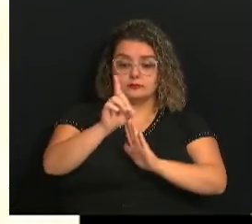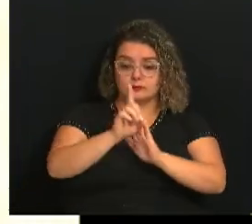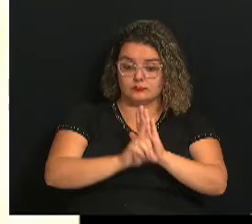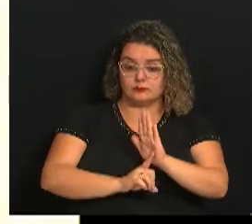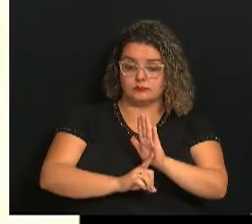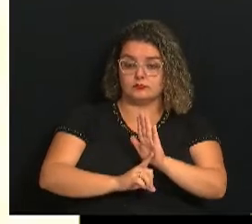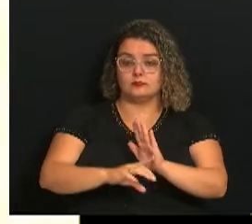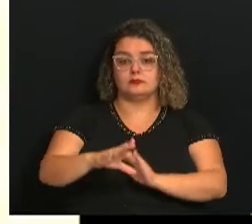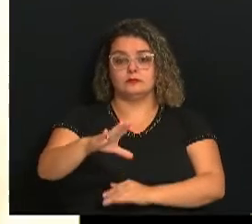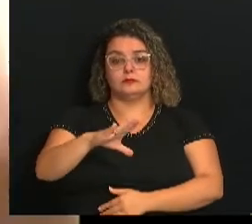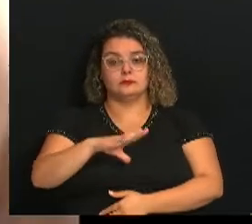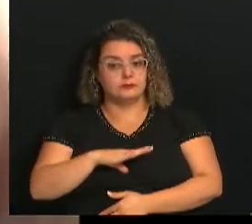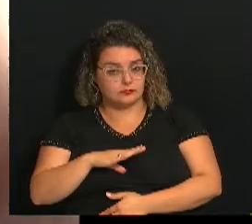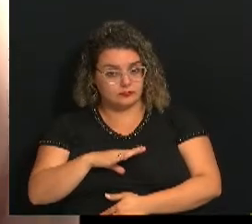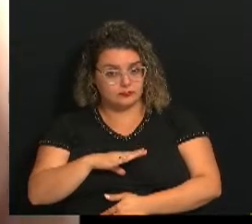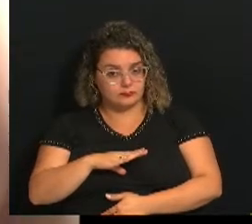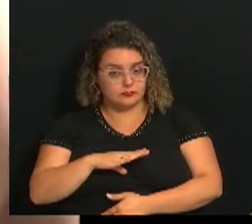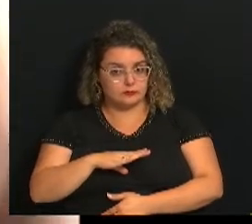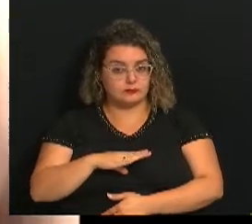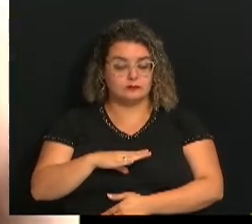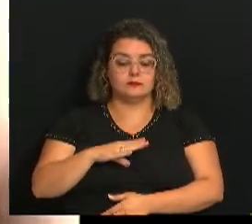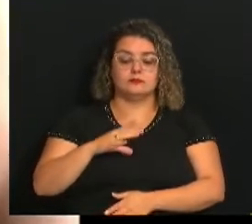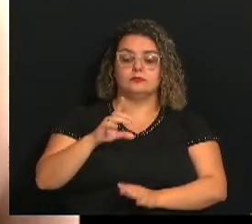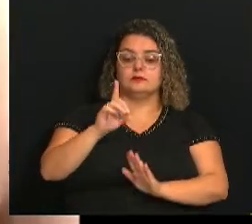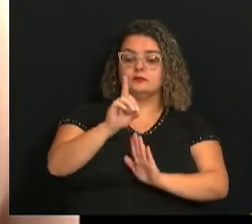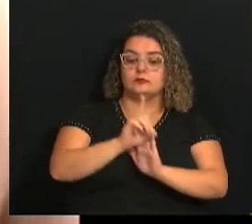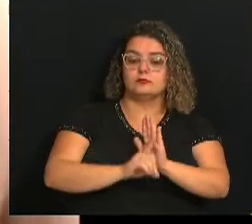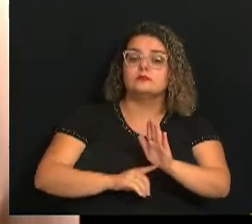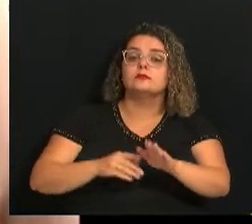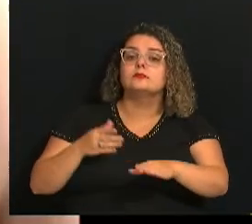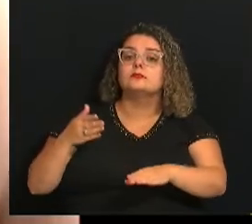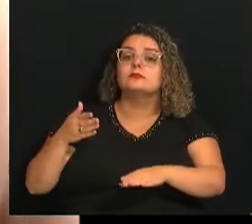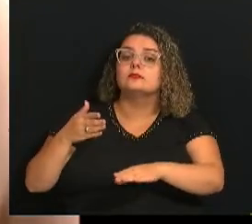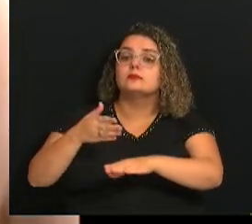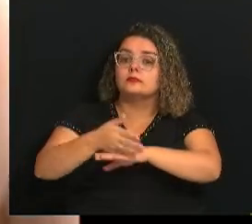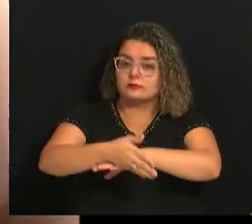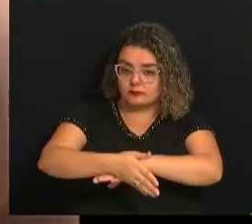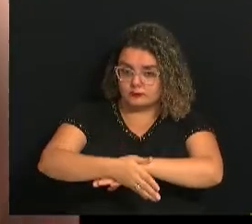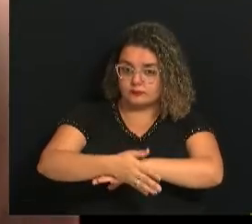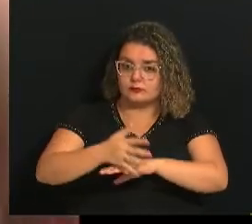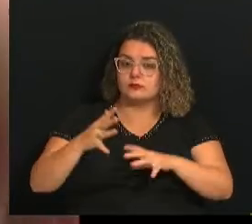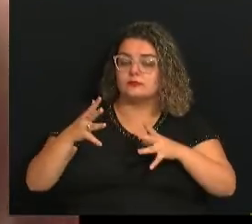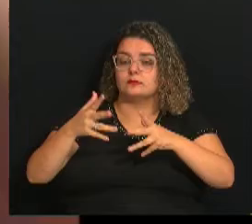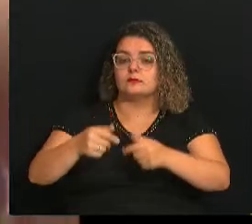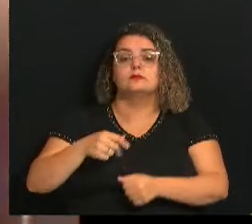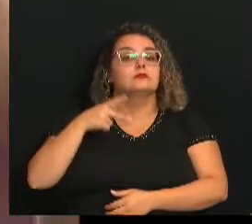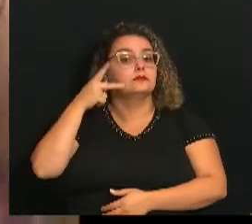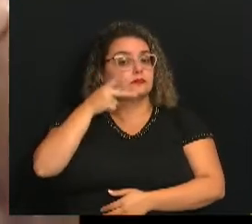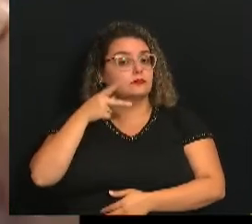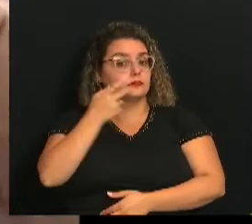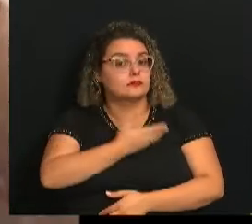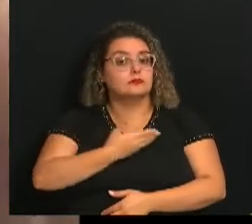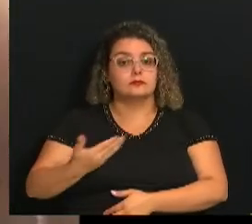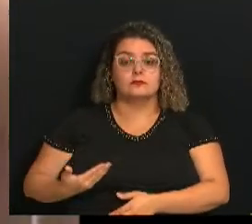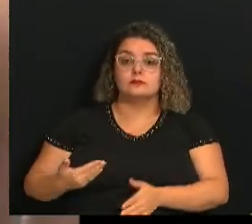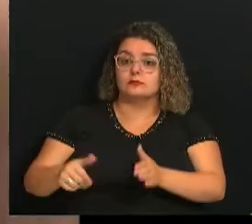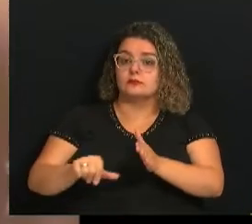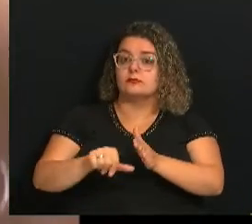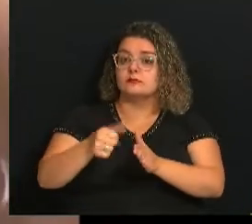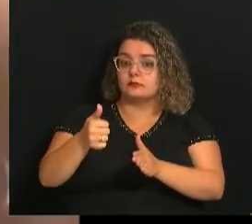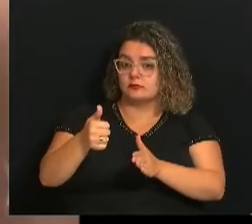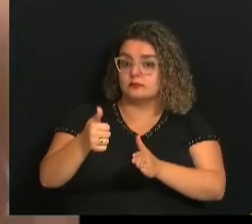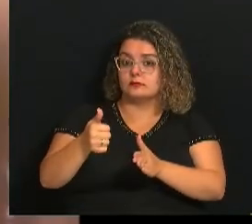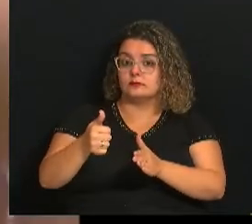o direito ao acesso às políticas públicas, ele vem primeiramente